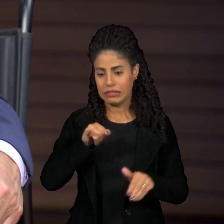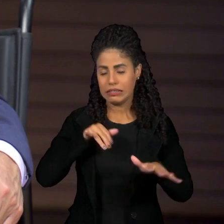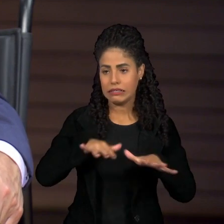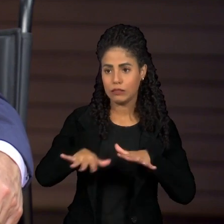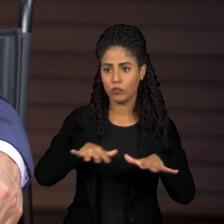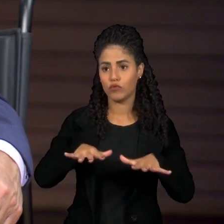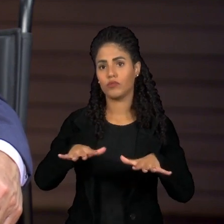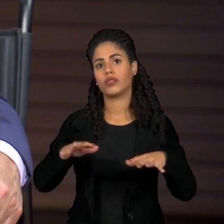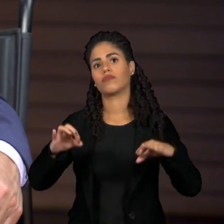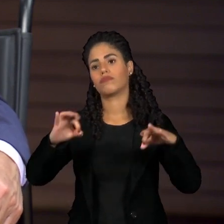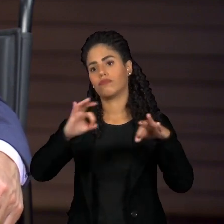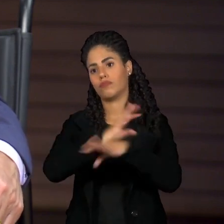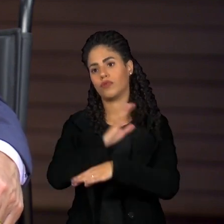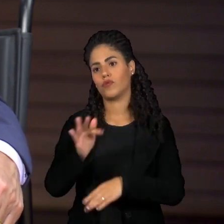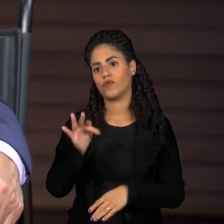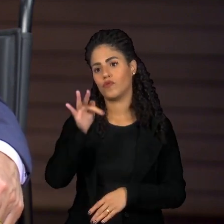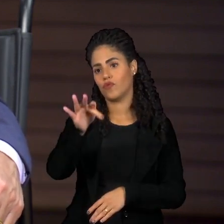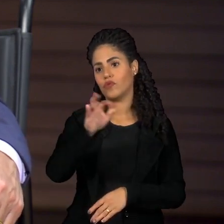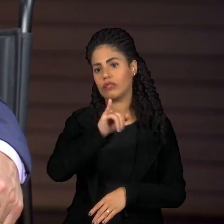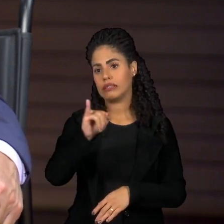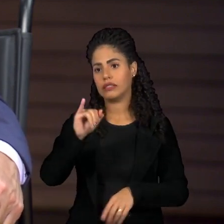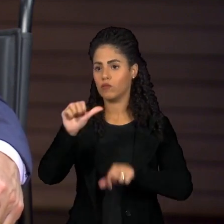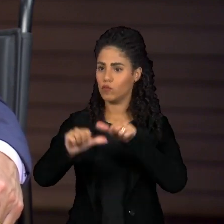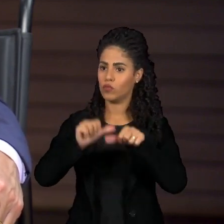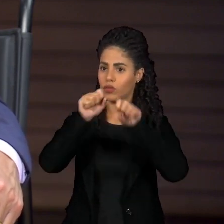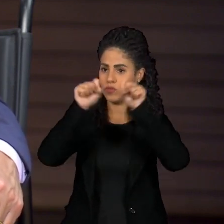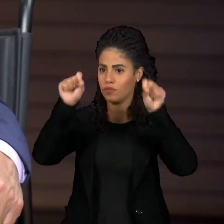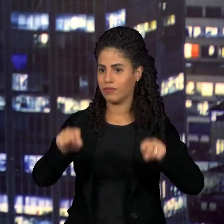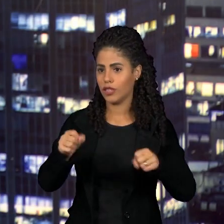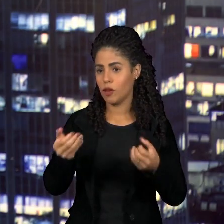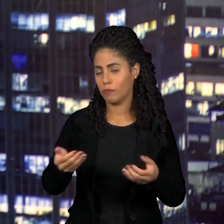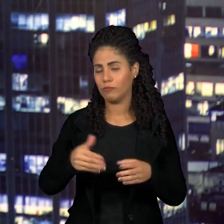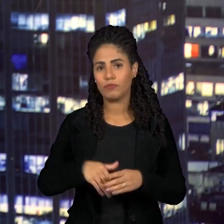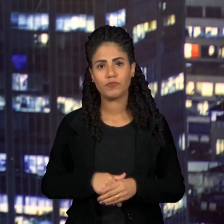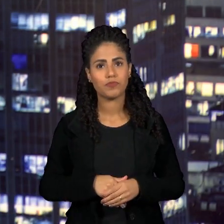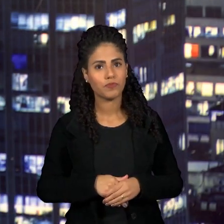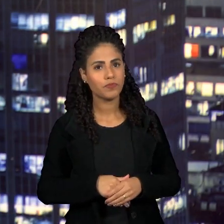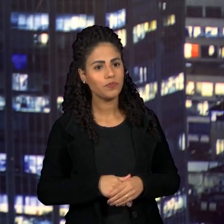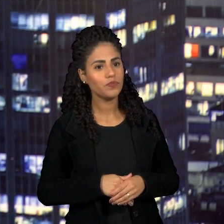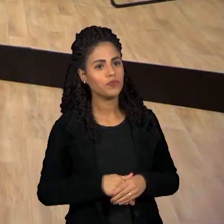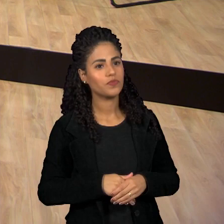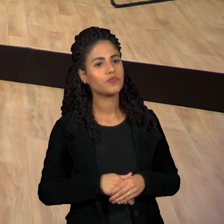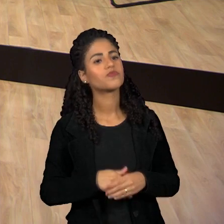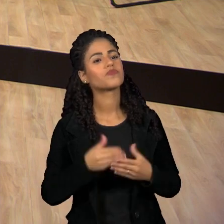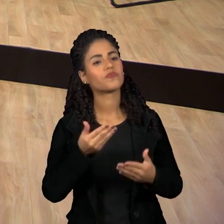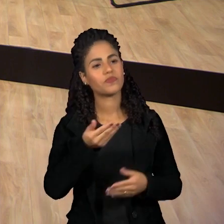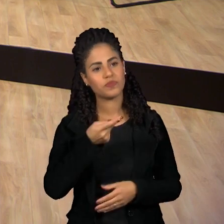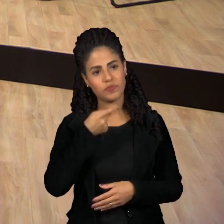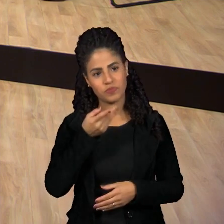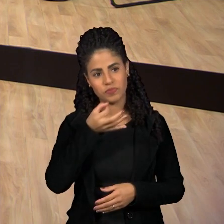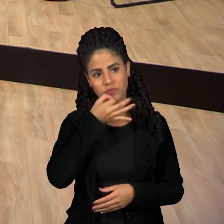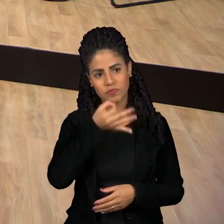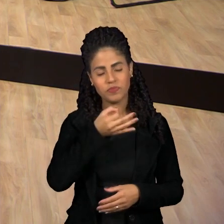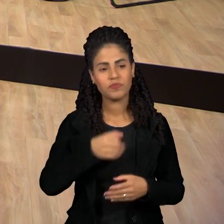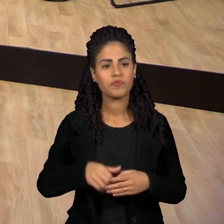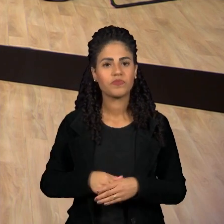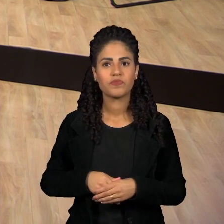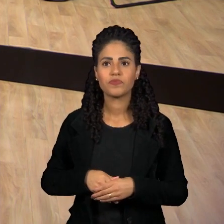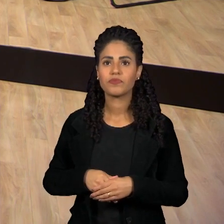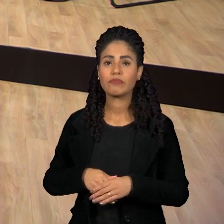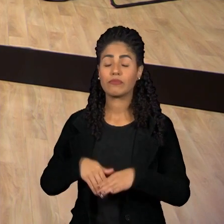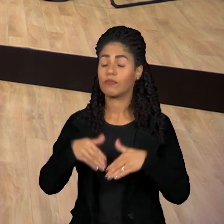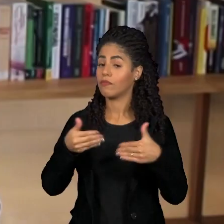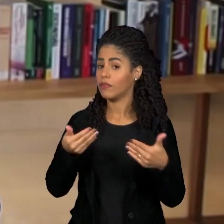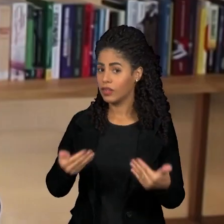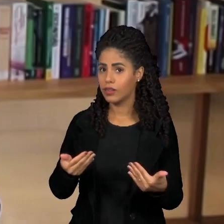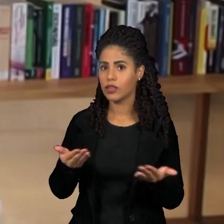completar e, eventualmente, a gente mudar de sistema de governo. Palavrinha final, Wallace. Andresa, de fato, uma proposta